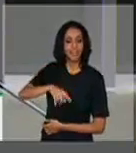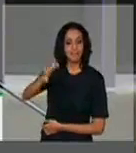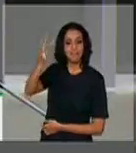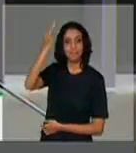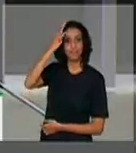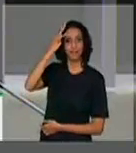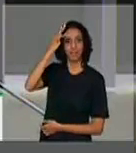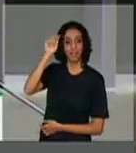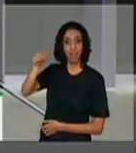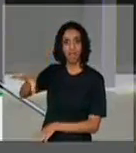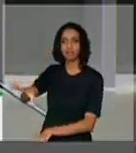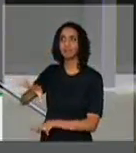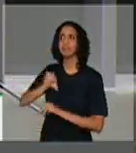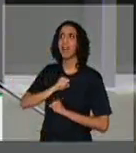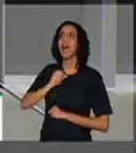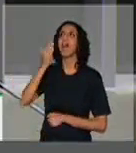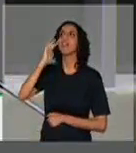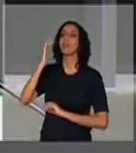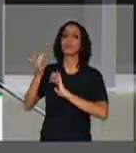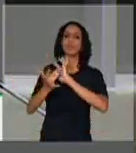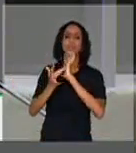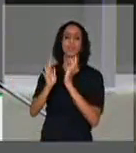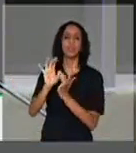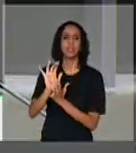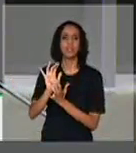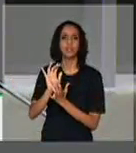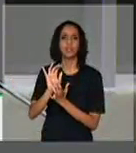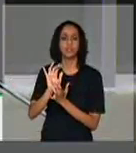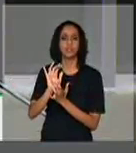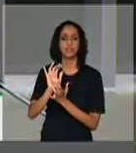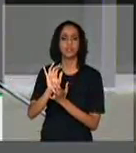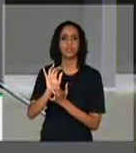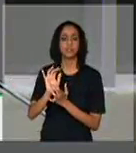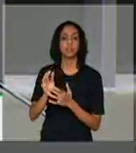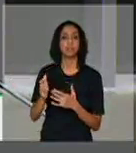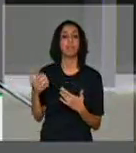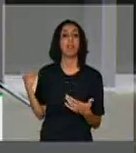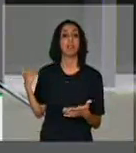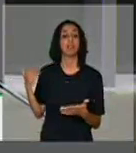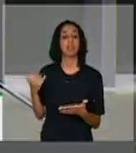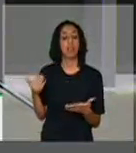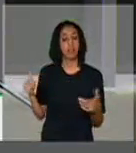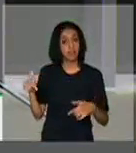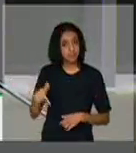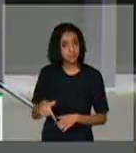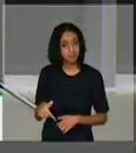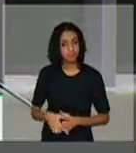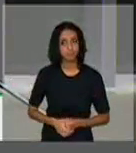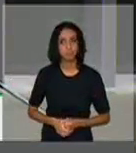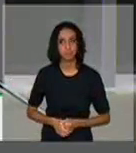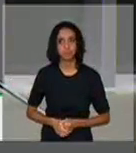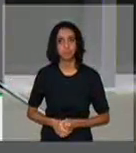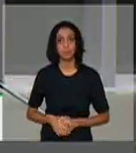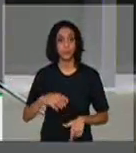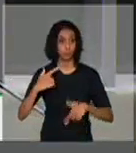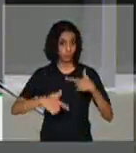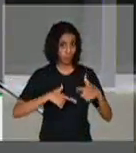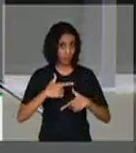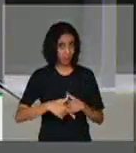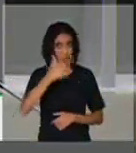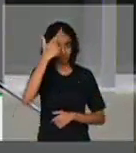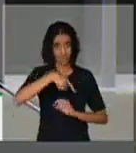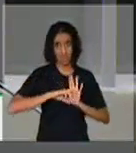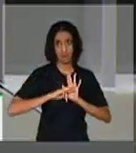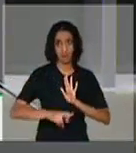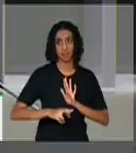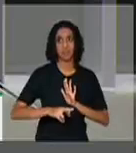Israel recebemos Jesus. Reitero hoje que nosso mandato parlamentar, representando o povo de São